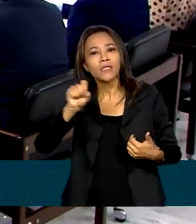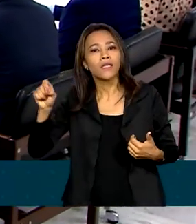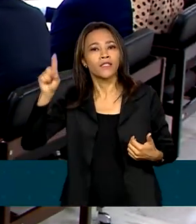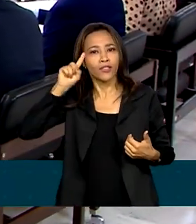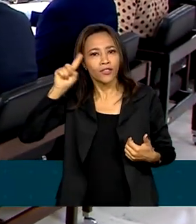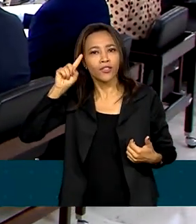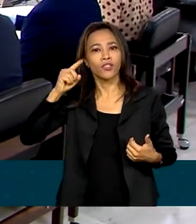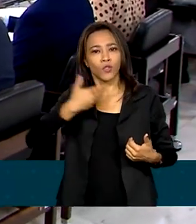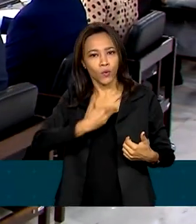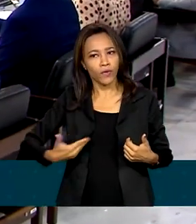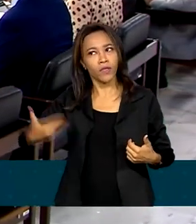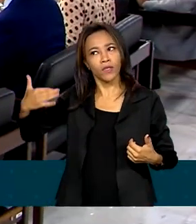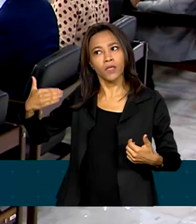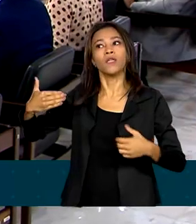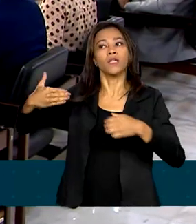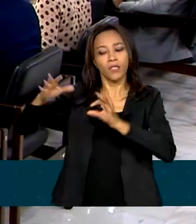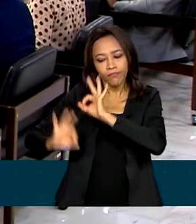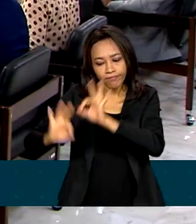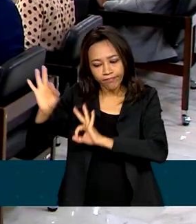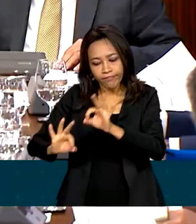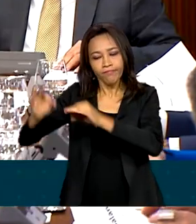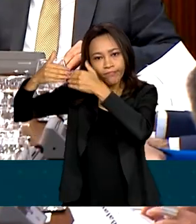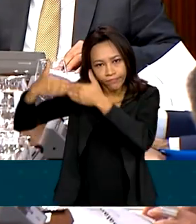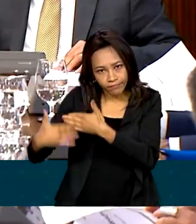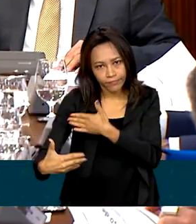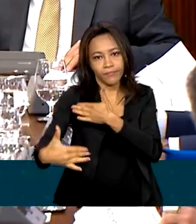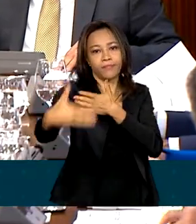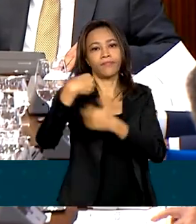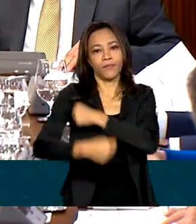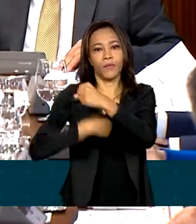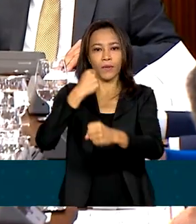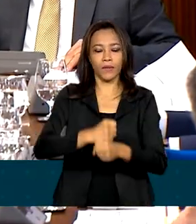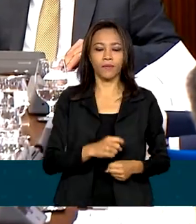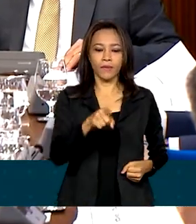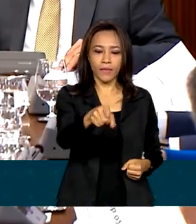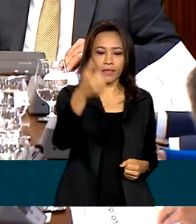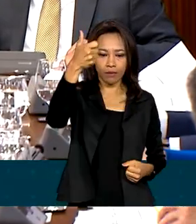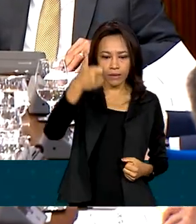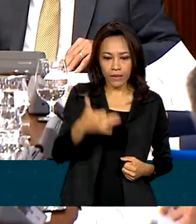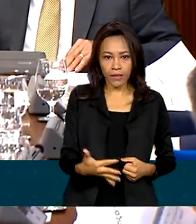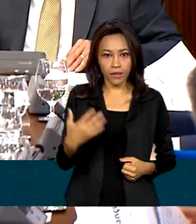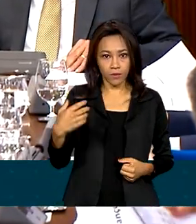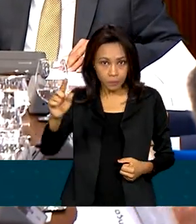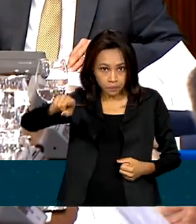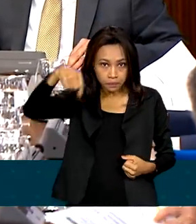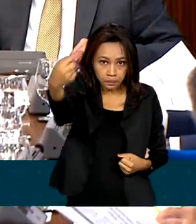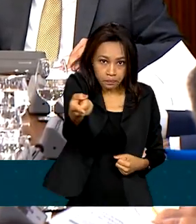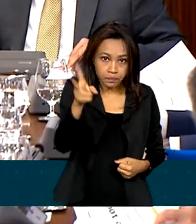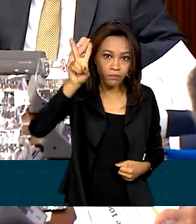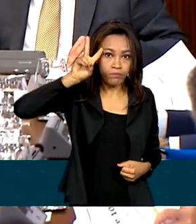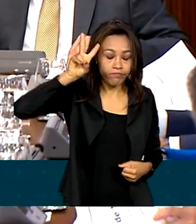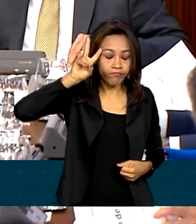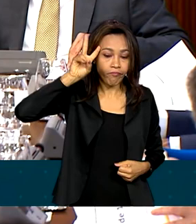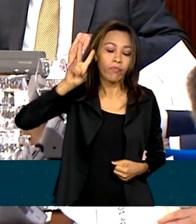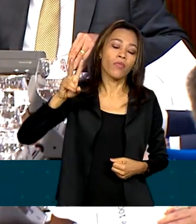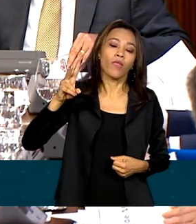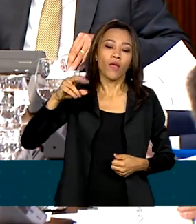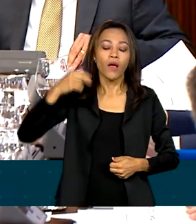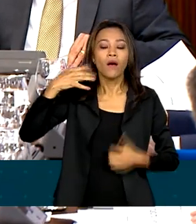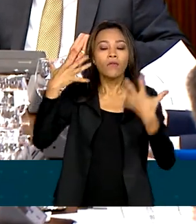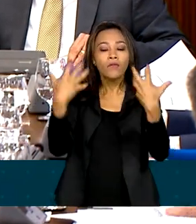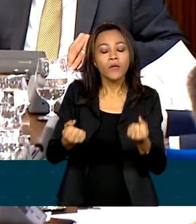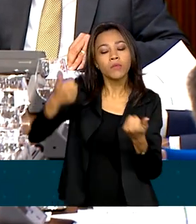das próximas ações ao longo do ano. Na próxima segunda-feira, ao fazer uma avaliação dos 100 dias,